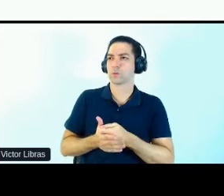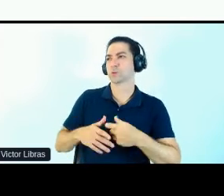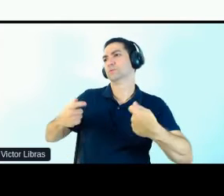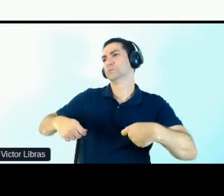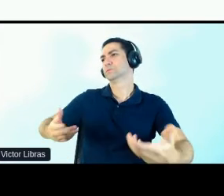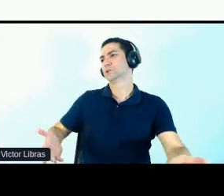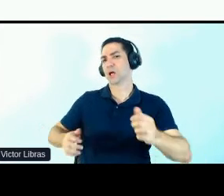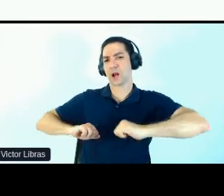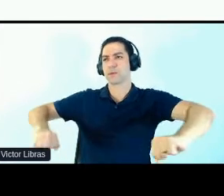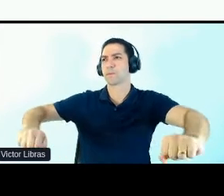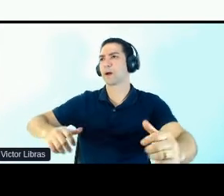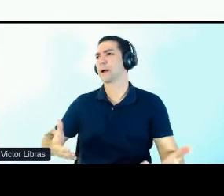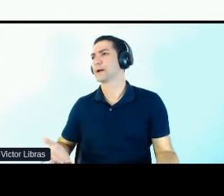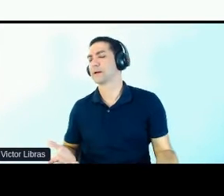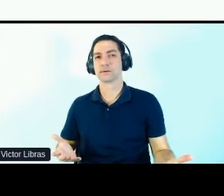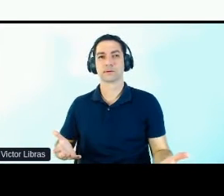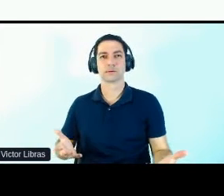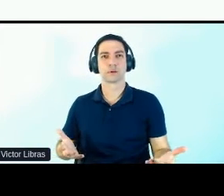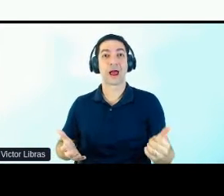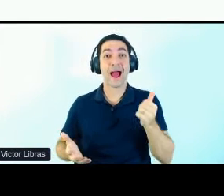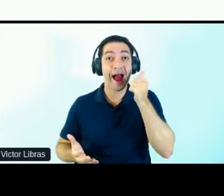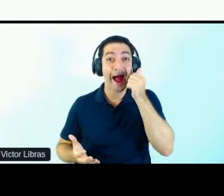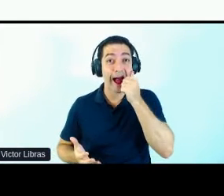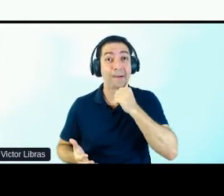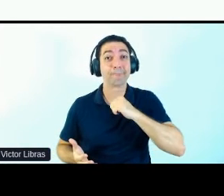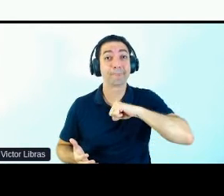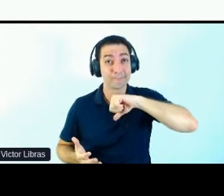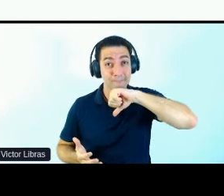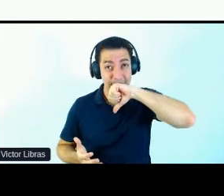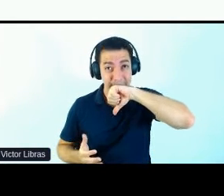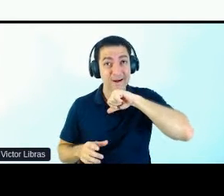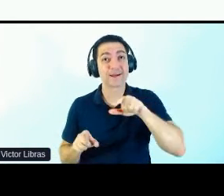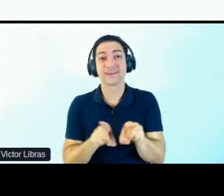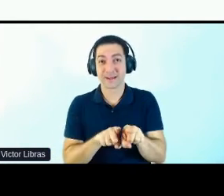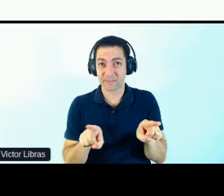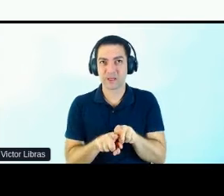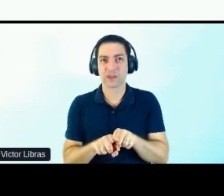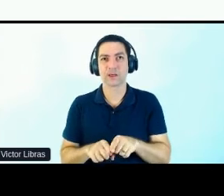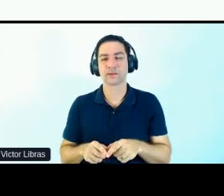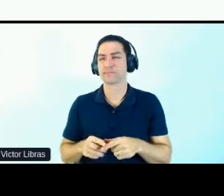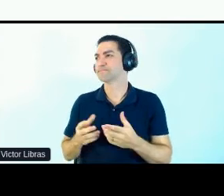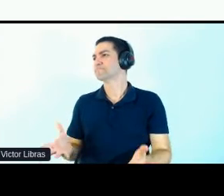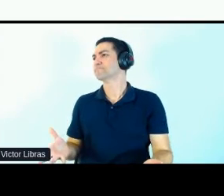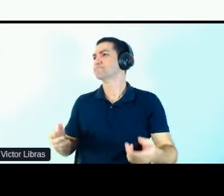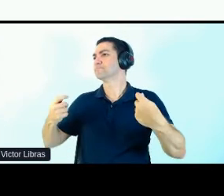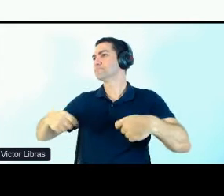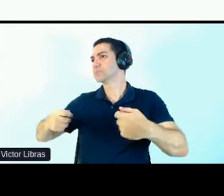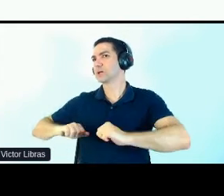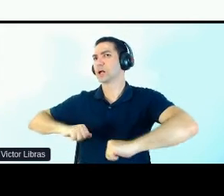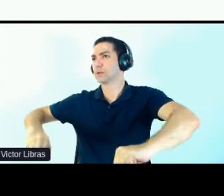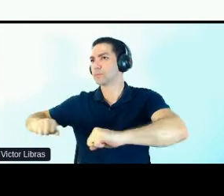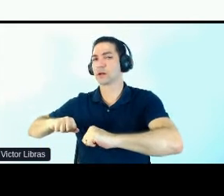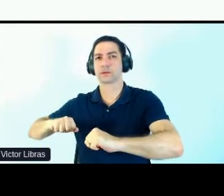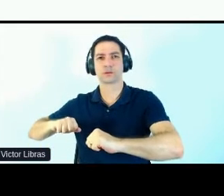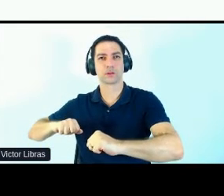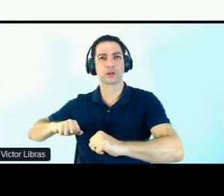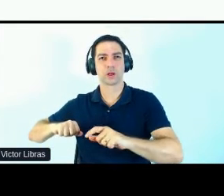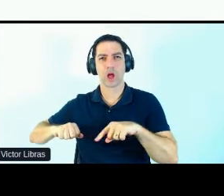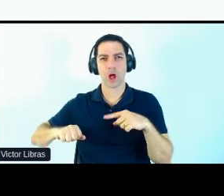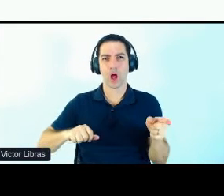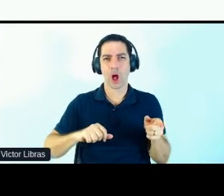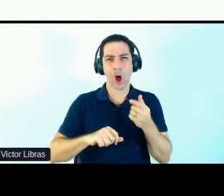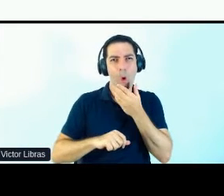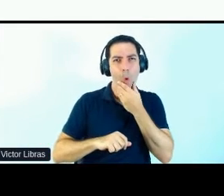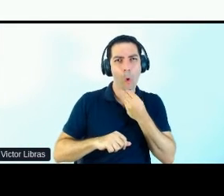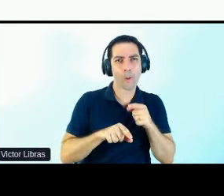mas principalmente pela mãe, uma mulher também. Enquanto o irmão ele ficava lá jogando o videogame e nunca chegou a ter